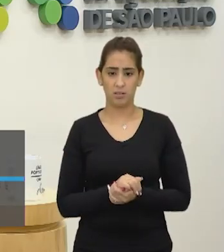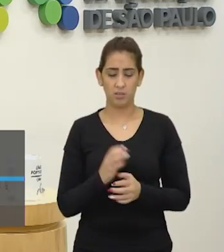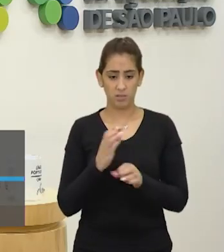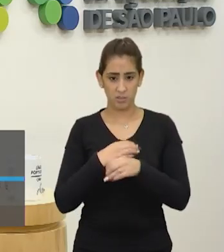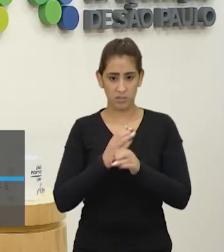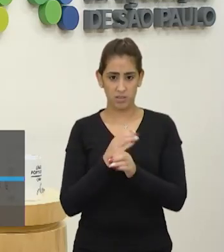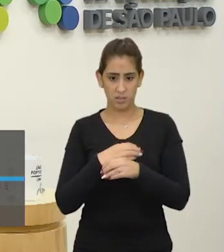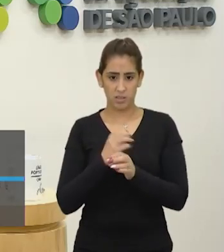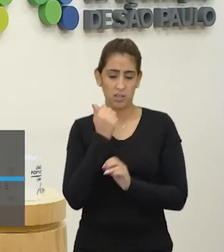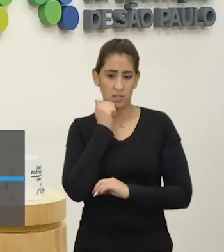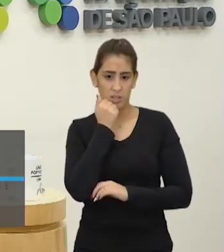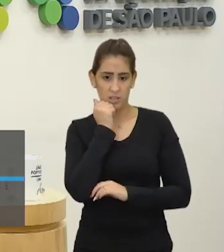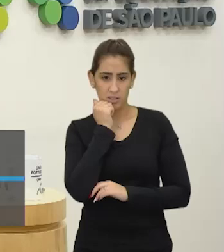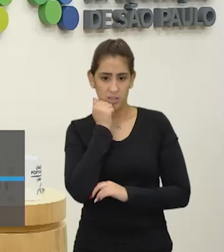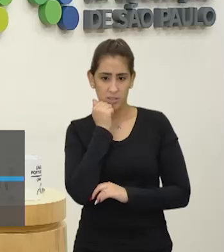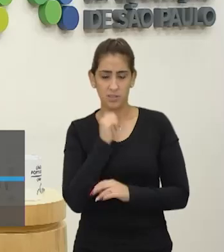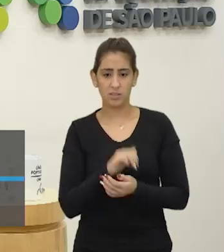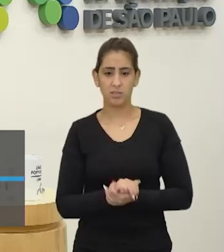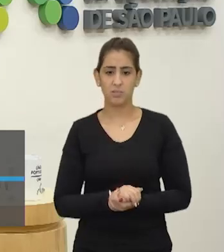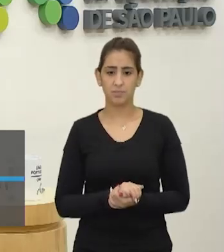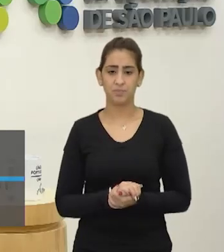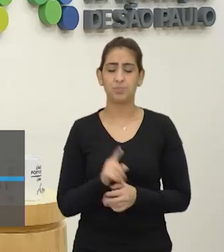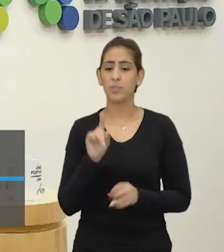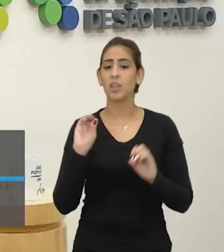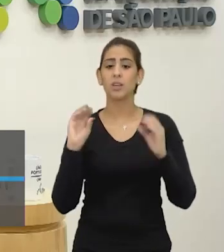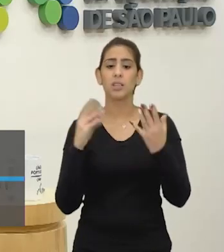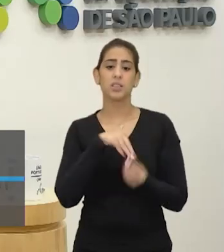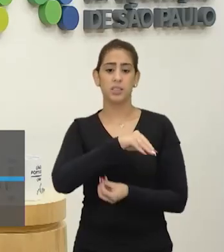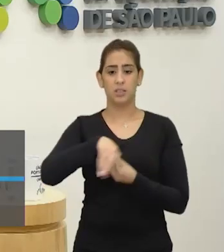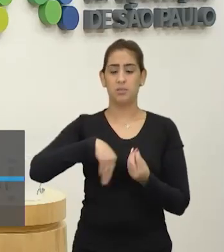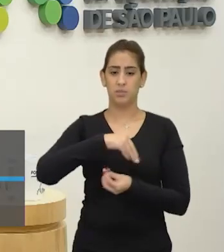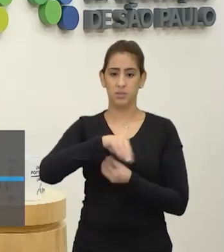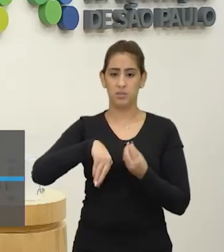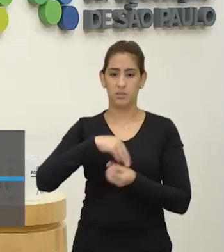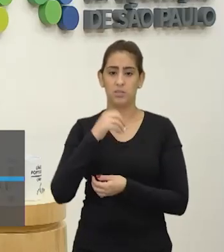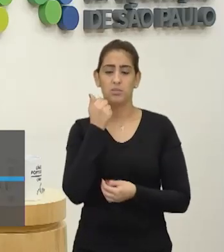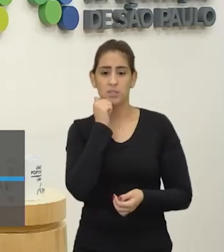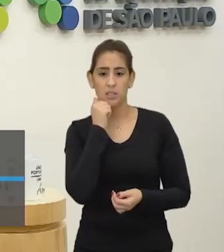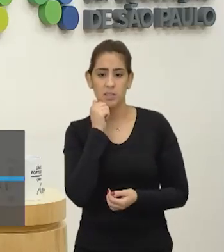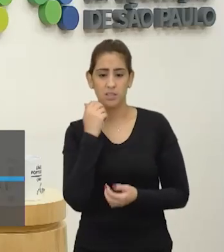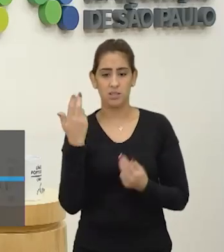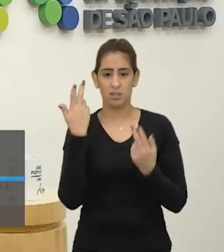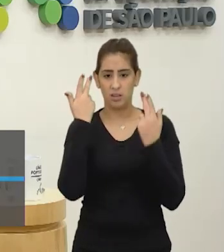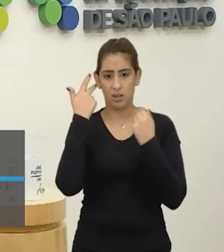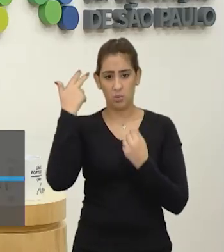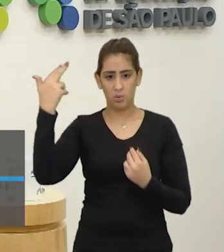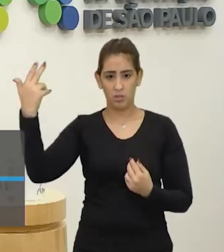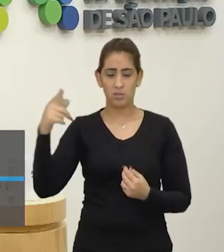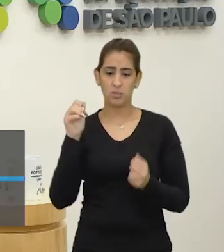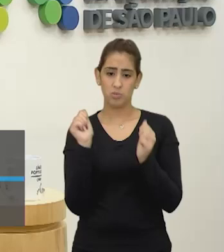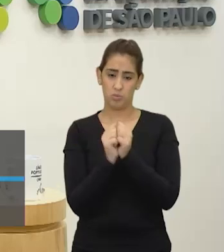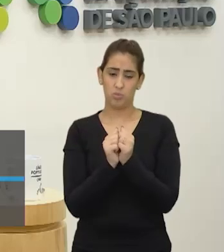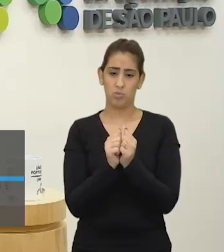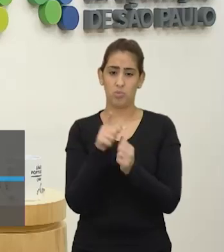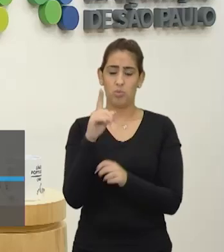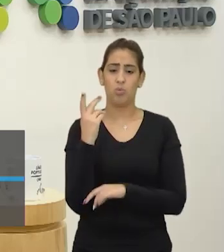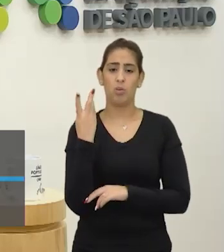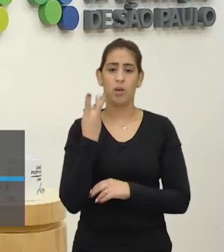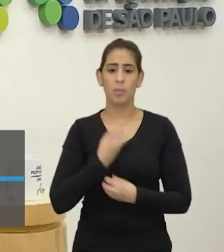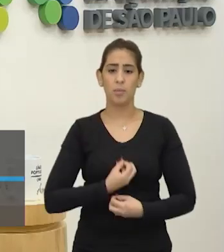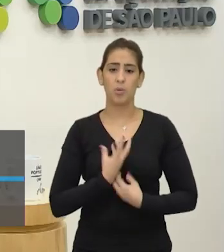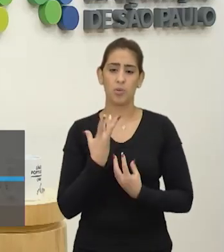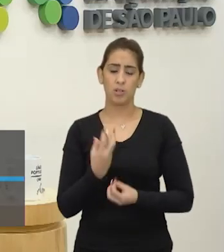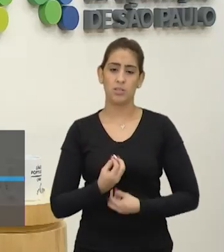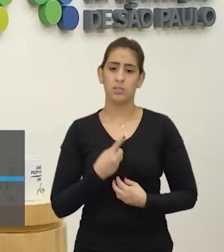inorgânicas, ou seja, estou inventando coisa. Mas assim, o que acontece? Ele mistura ciências da natureza com a poesia. E isso